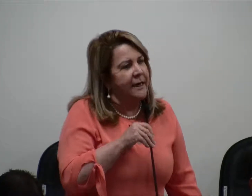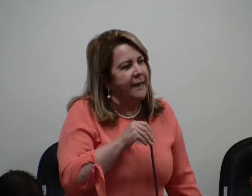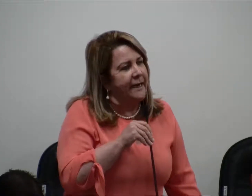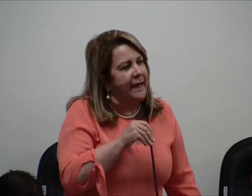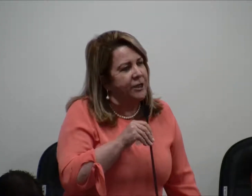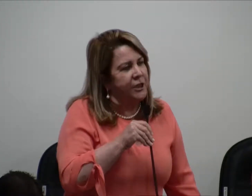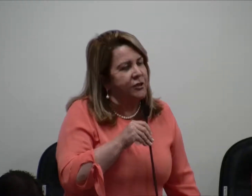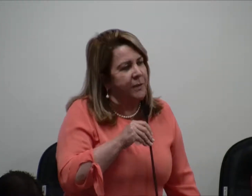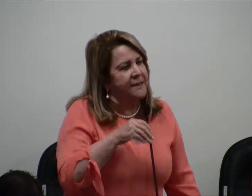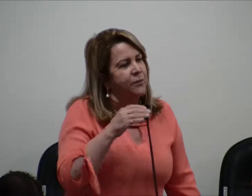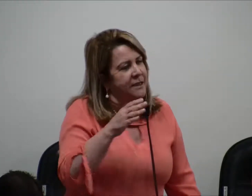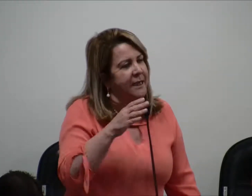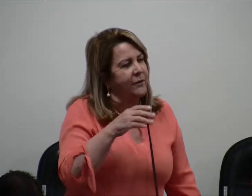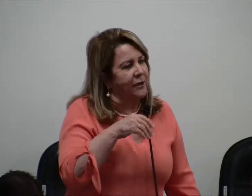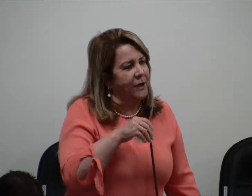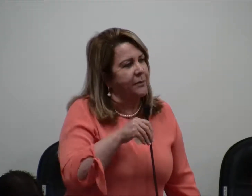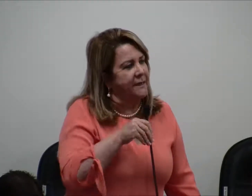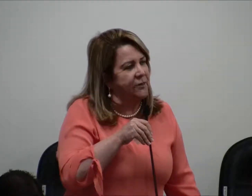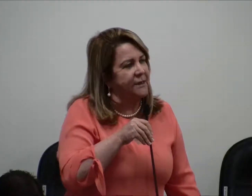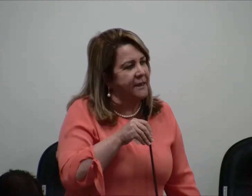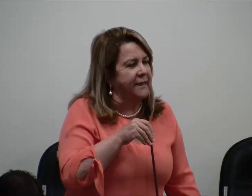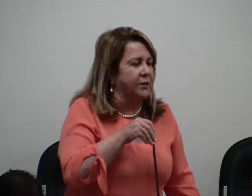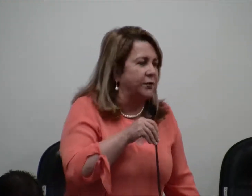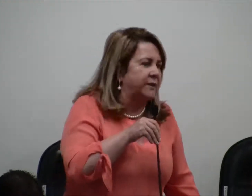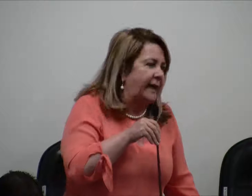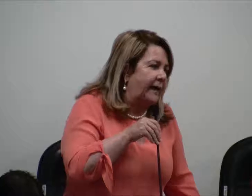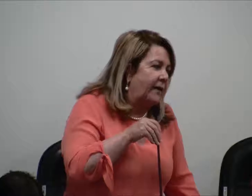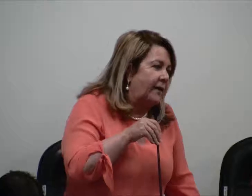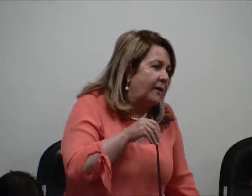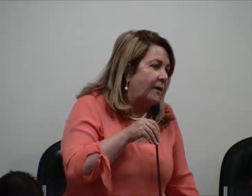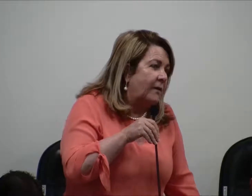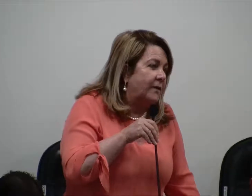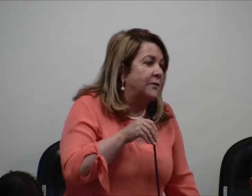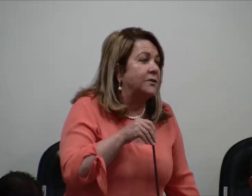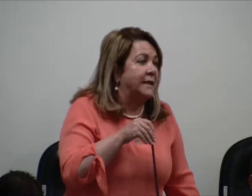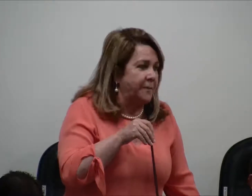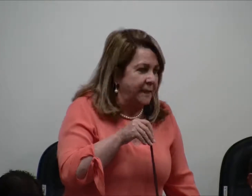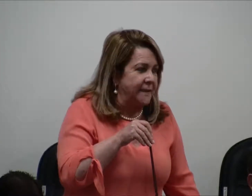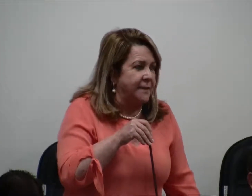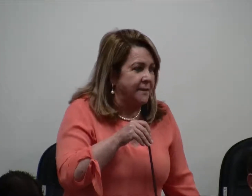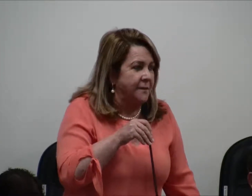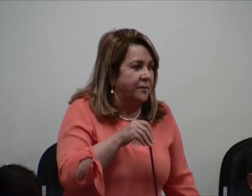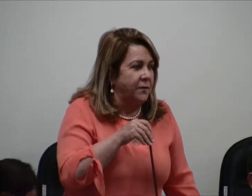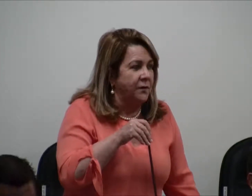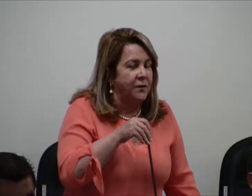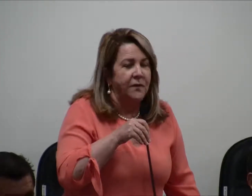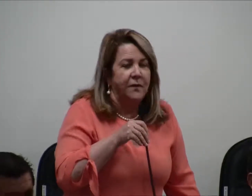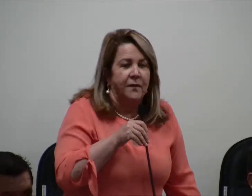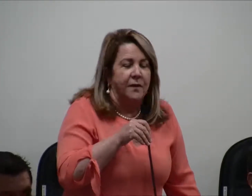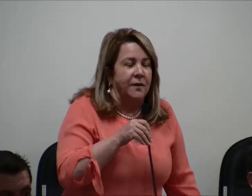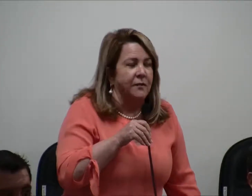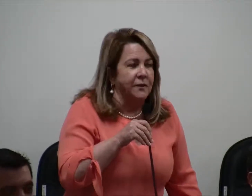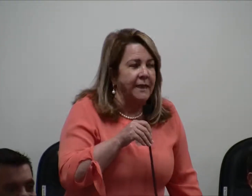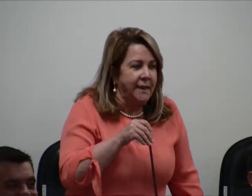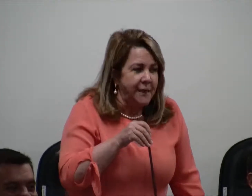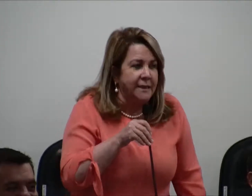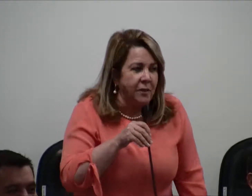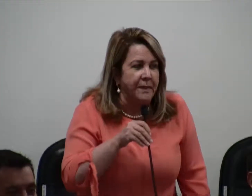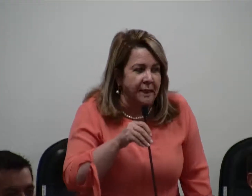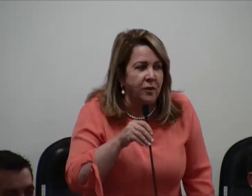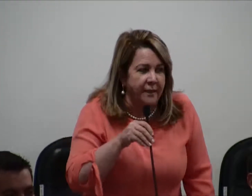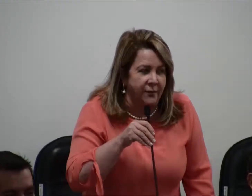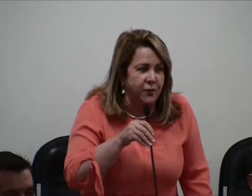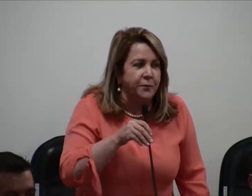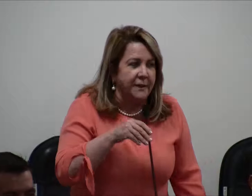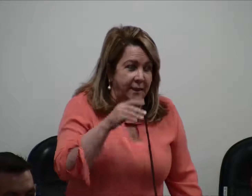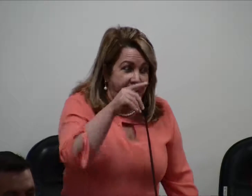realmente a gente começa do zero agora, a partir dos 60 anos. Viu, Zé? Viu, Zé da Mix? Viu? Viu, Zé da Mix?